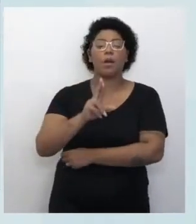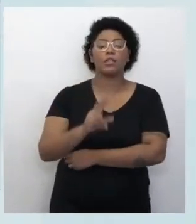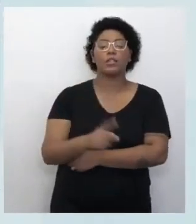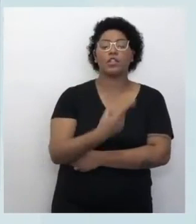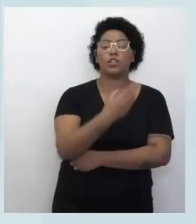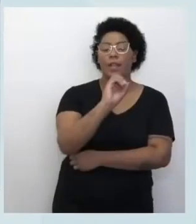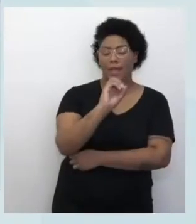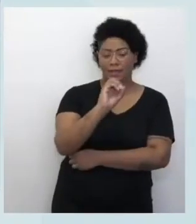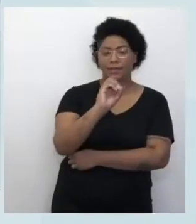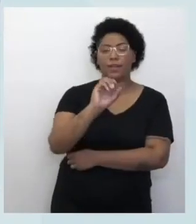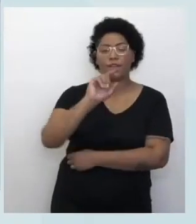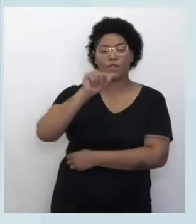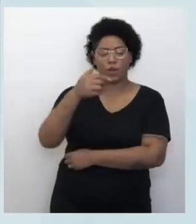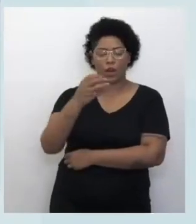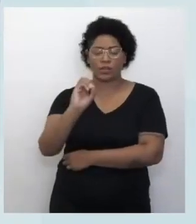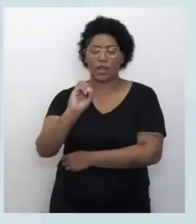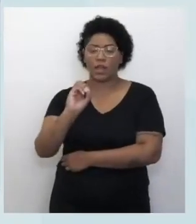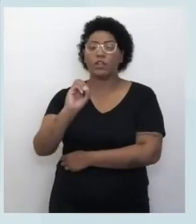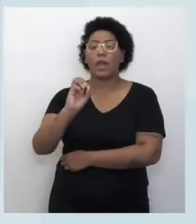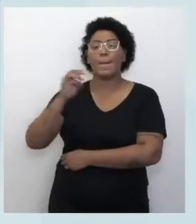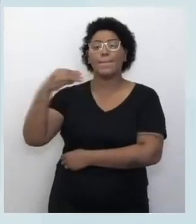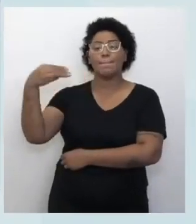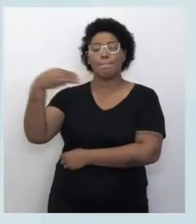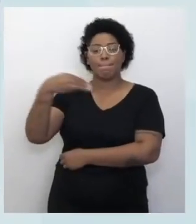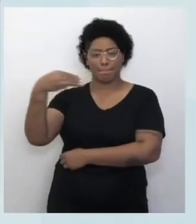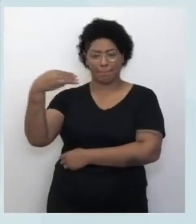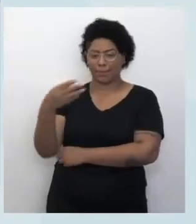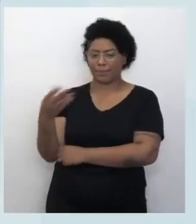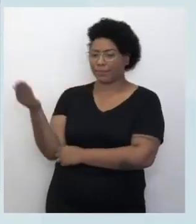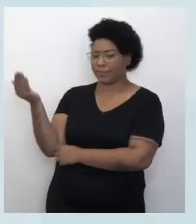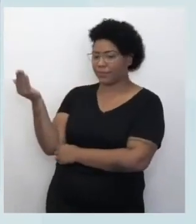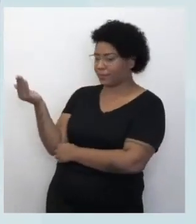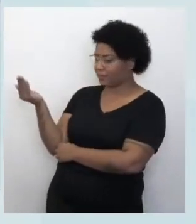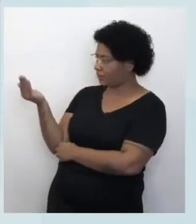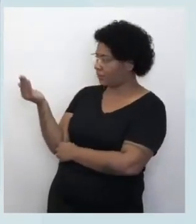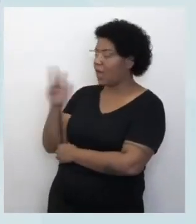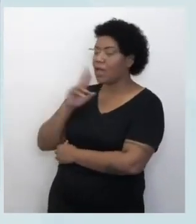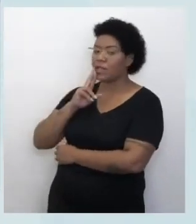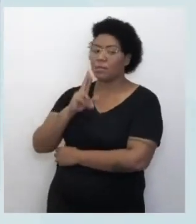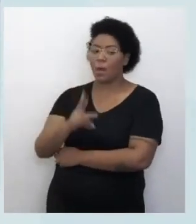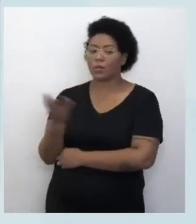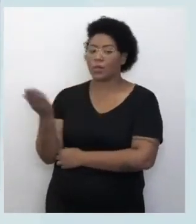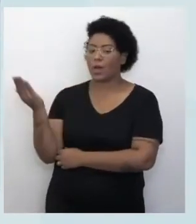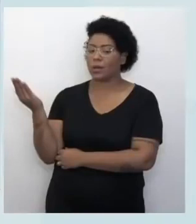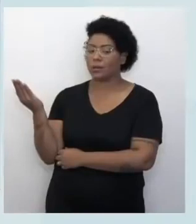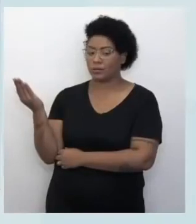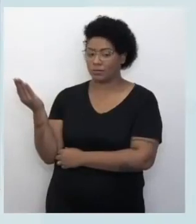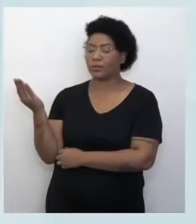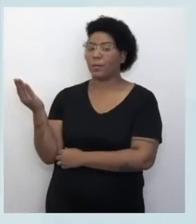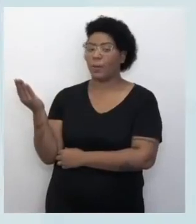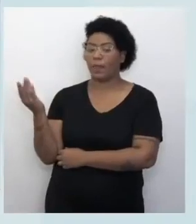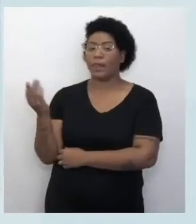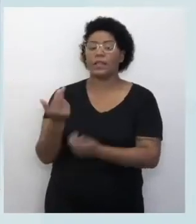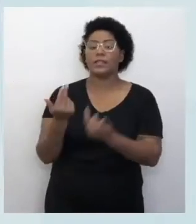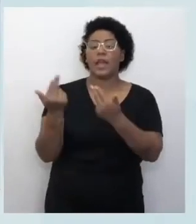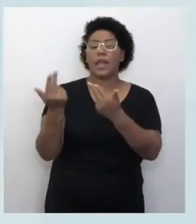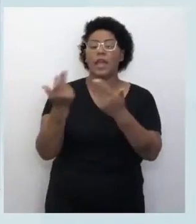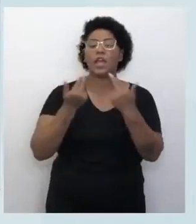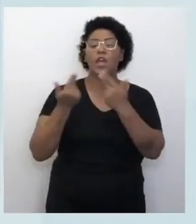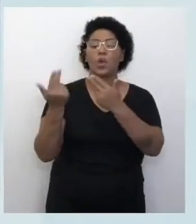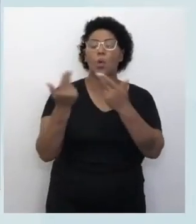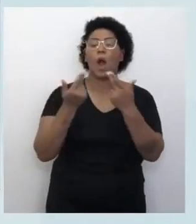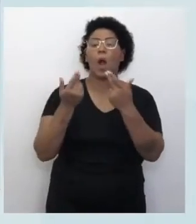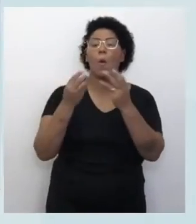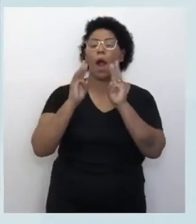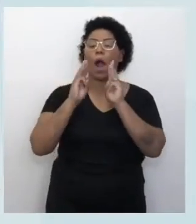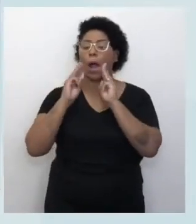de magnésio. Portanto, aqui, ó, a massa dos reagentes, ok? Ela tem que ser igual à massa